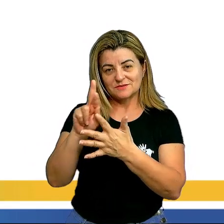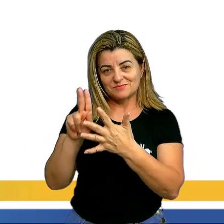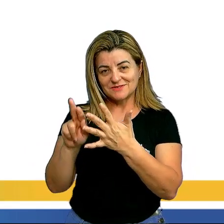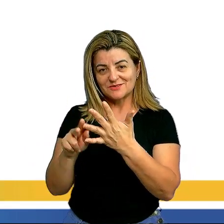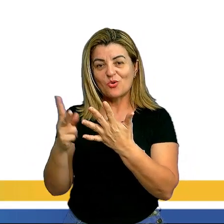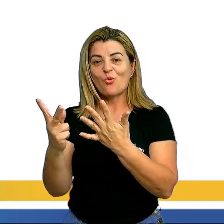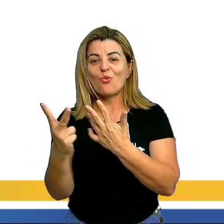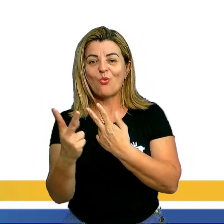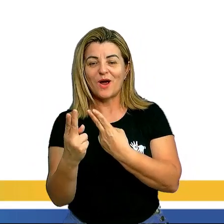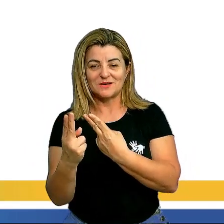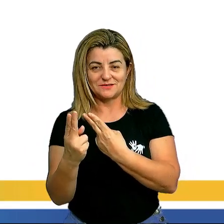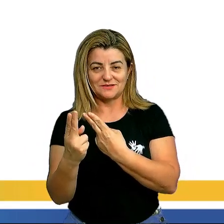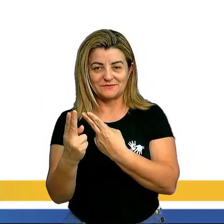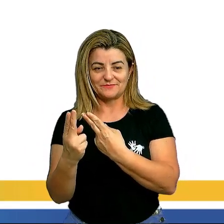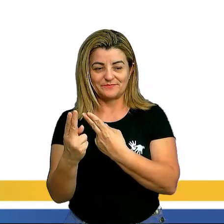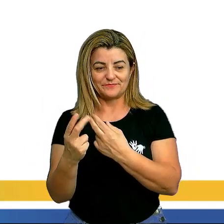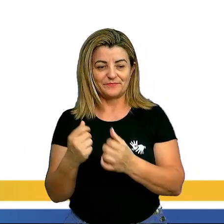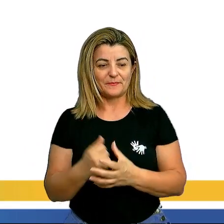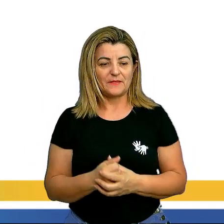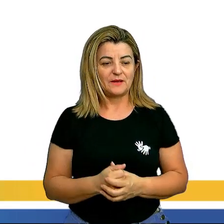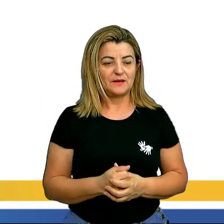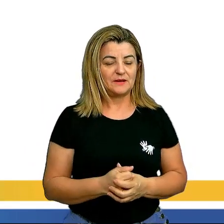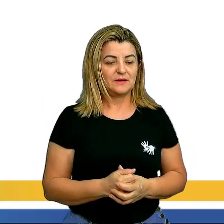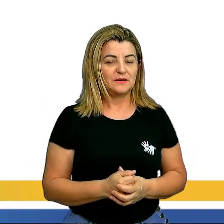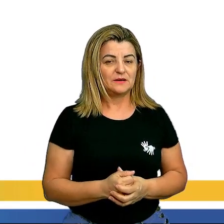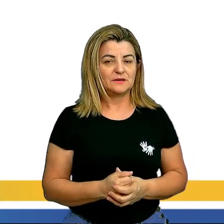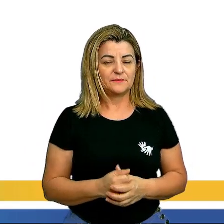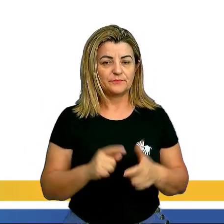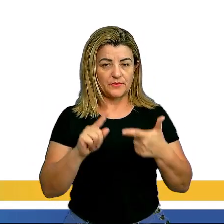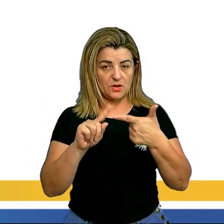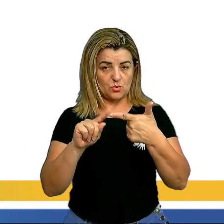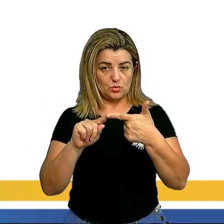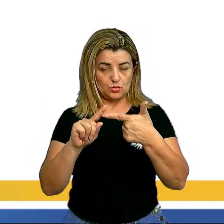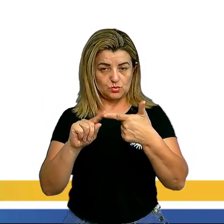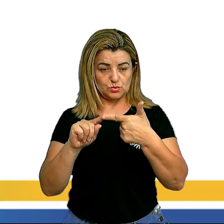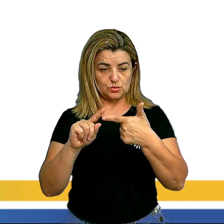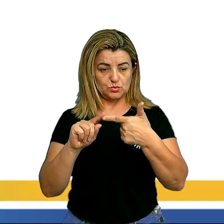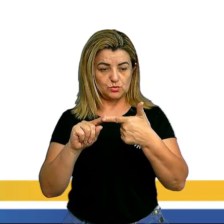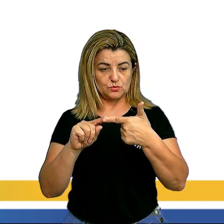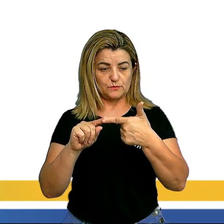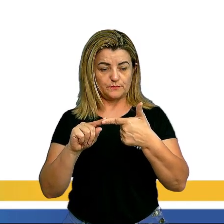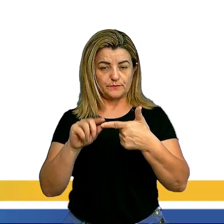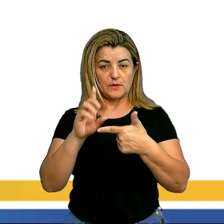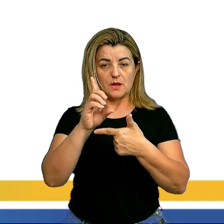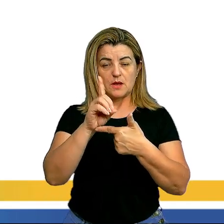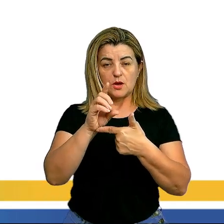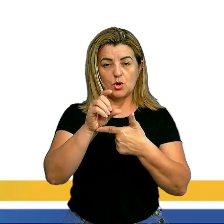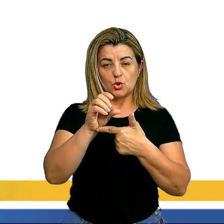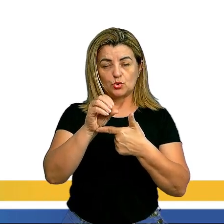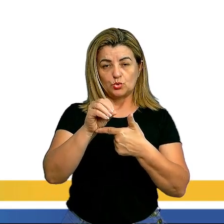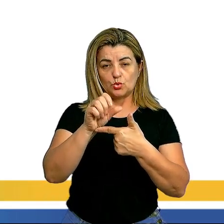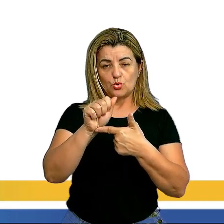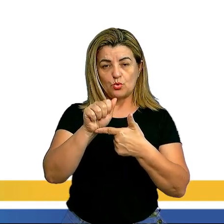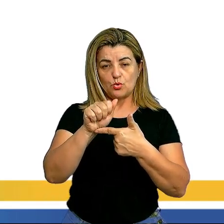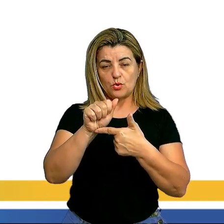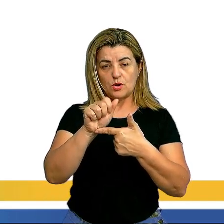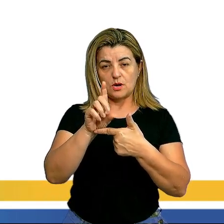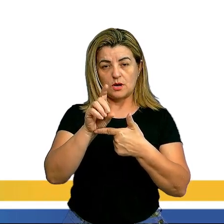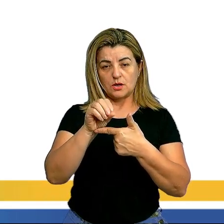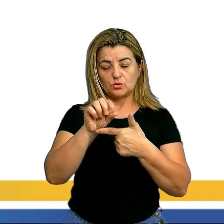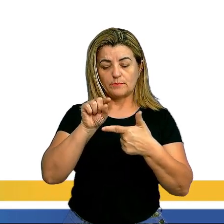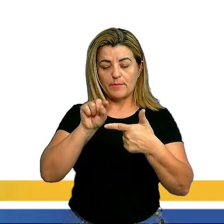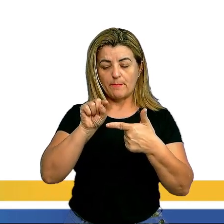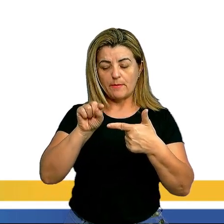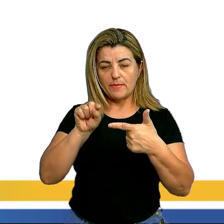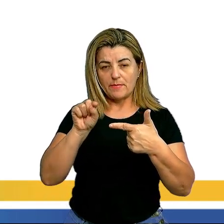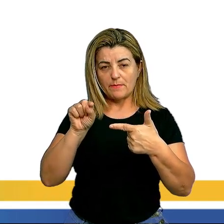são iguais. No caso do, seguindo a legenda, temos aí o doador da linha pontilhada, me